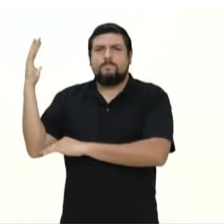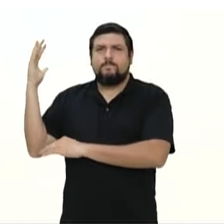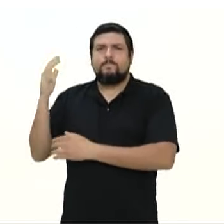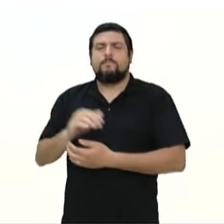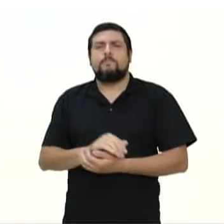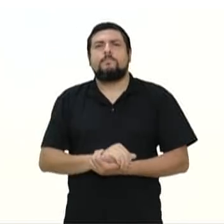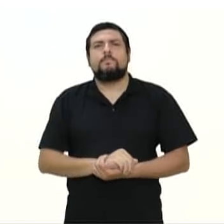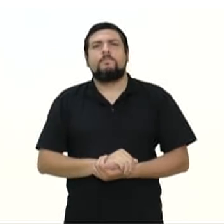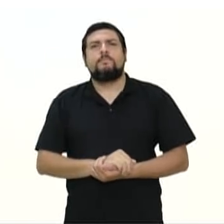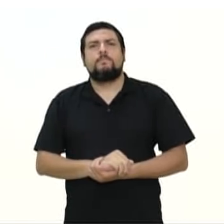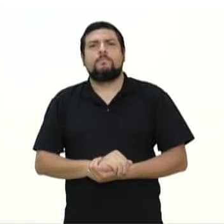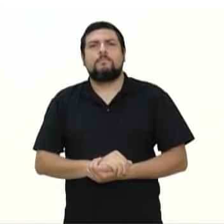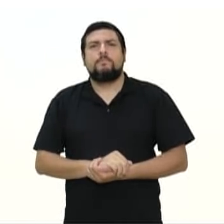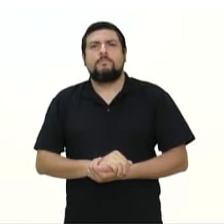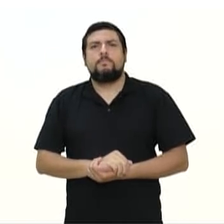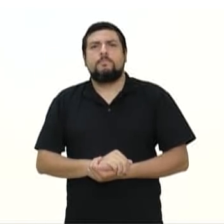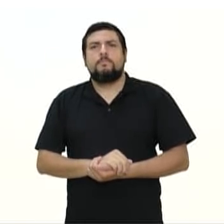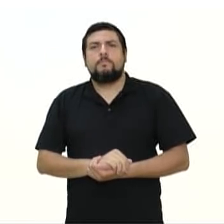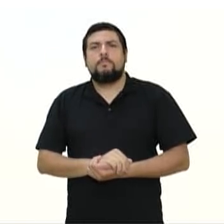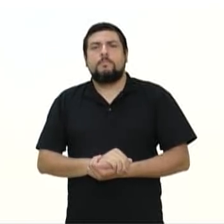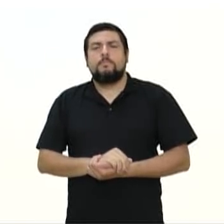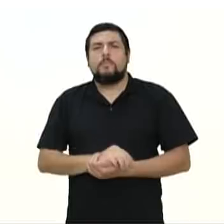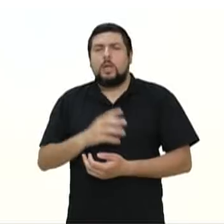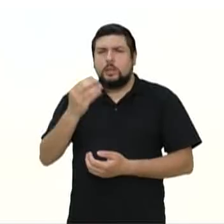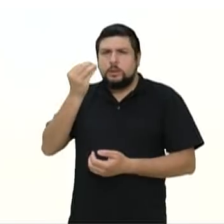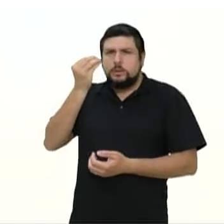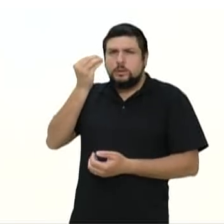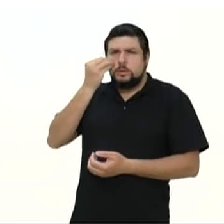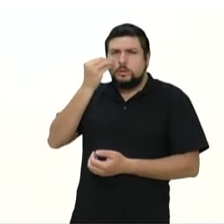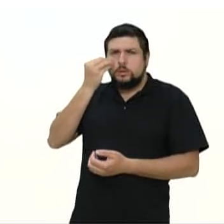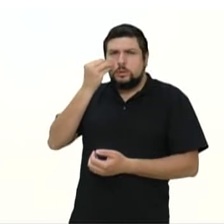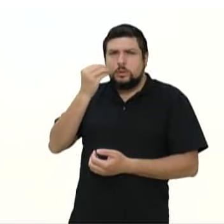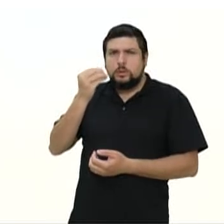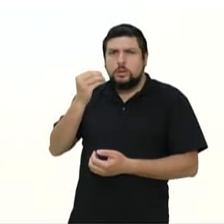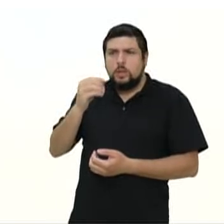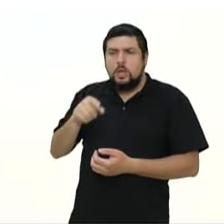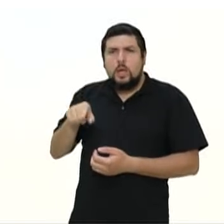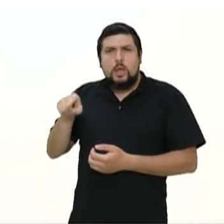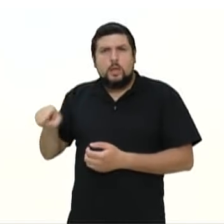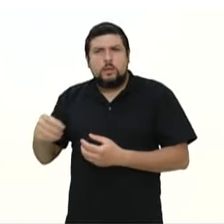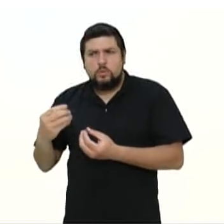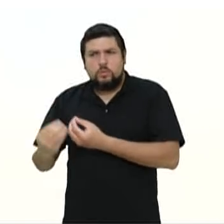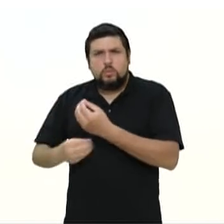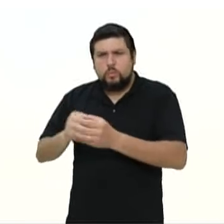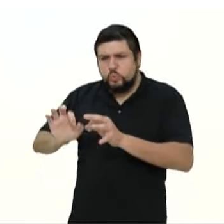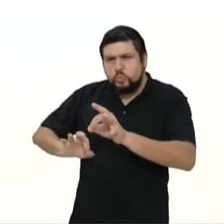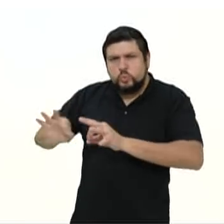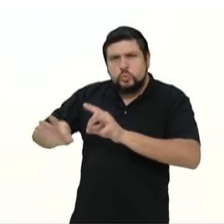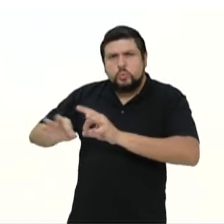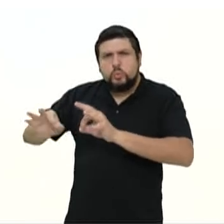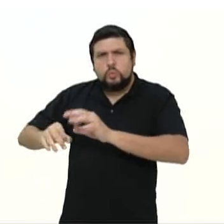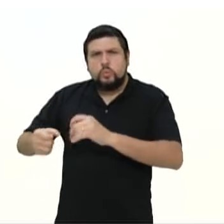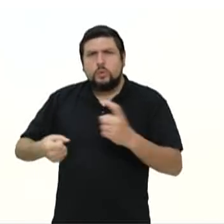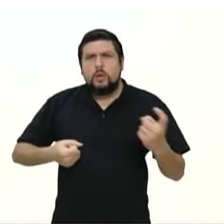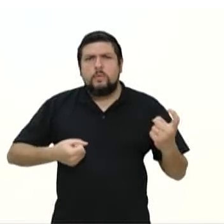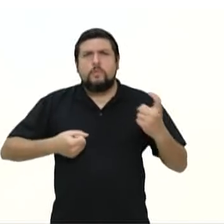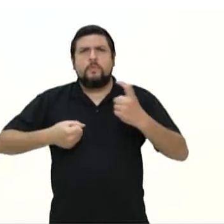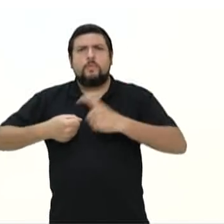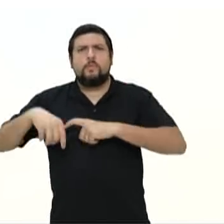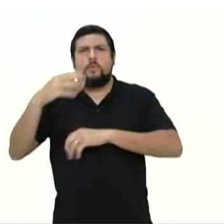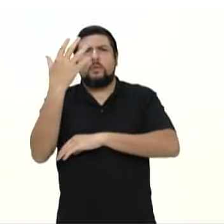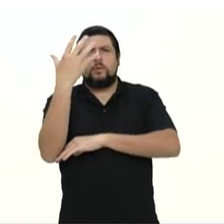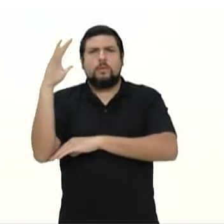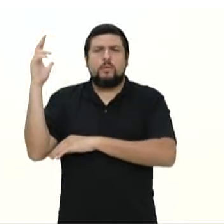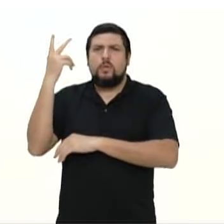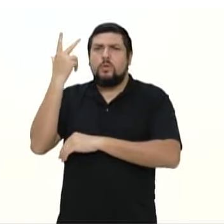A remediação do impacto ambiental pode levar de 30 a 50 anos. Serão